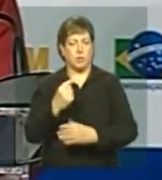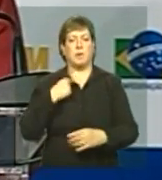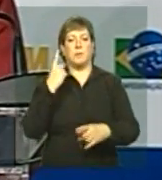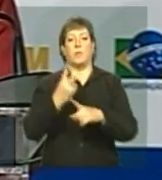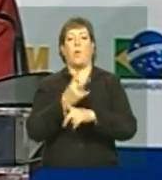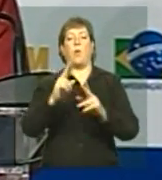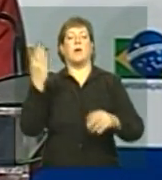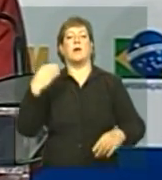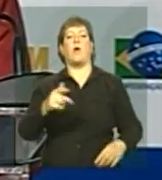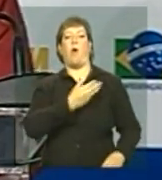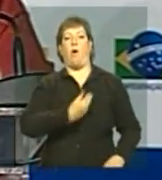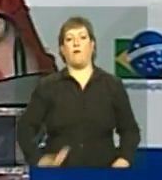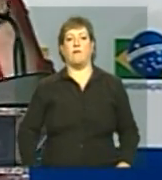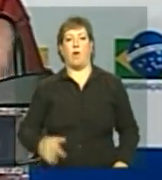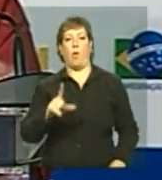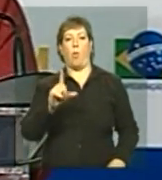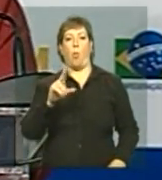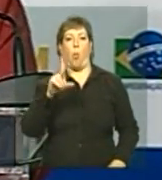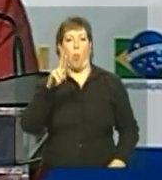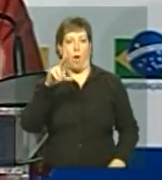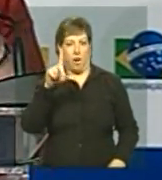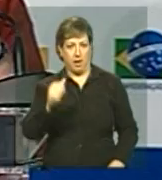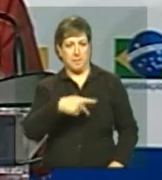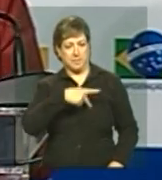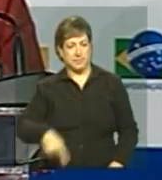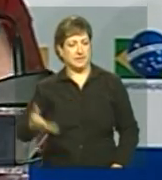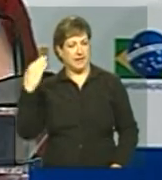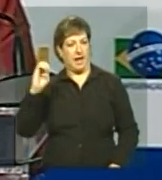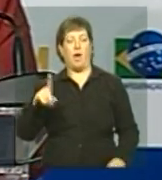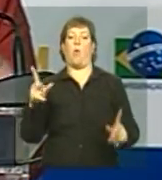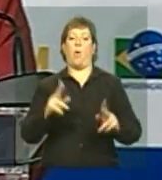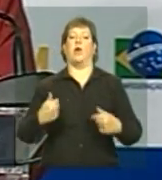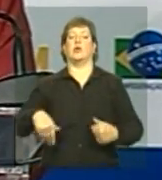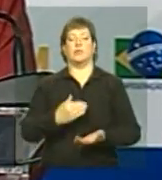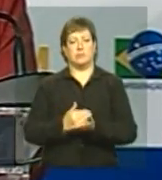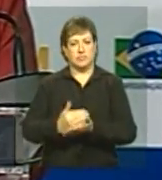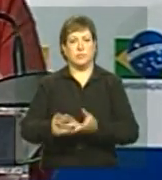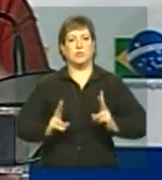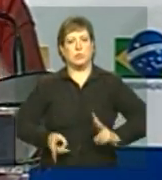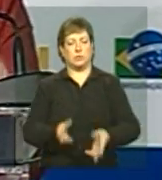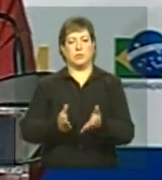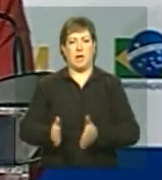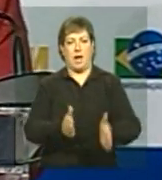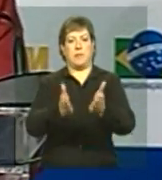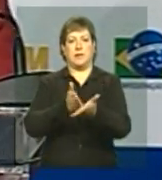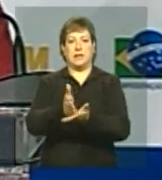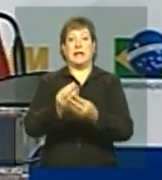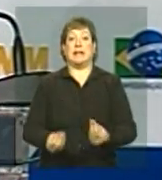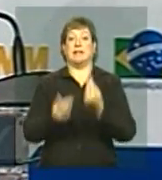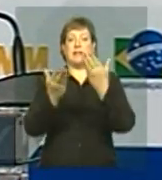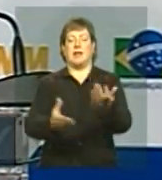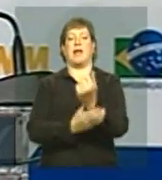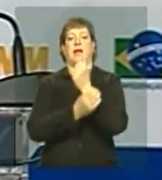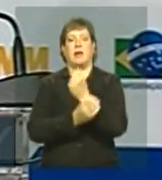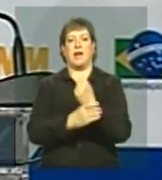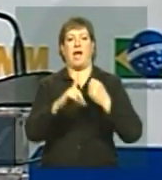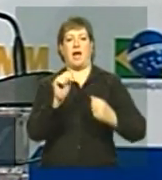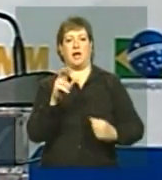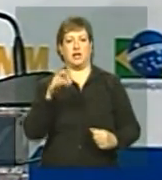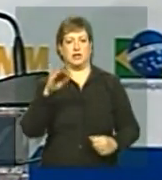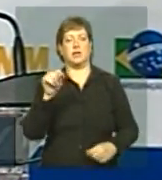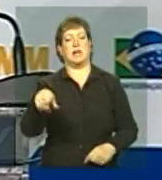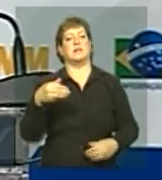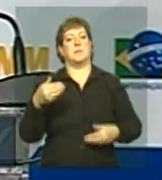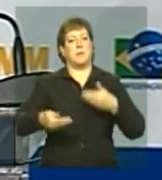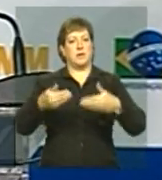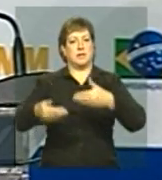procurando melhorar o Bolsa Família. Agora, estamos nesse caminho de garantir esse processo